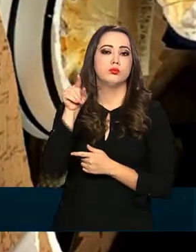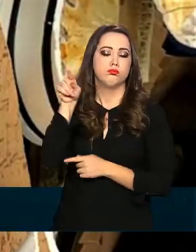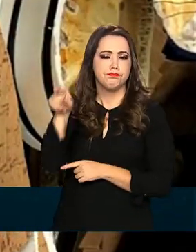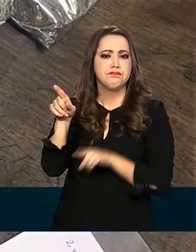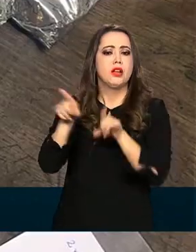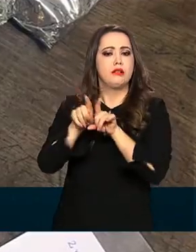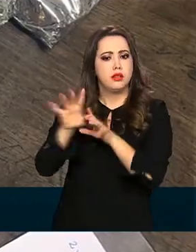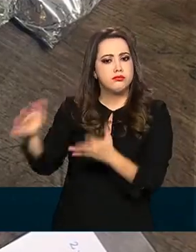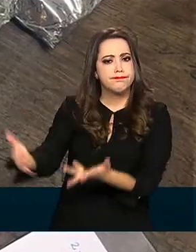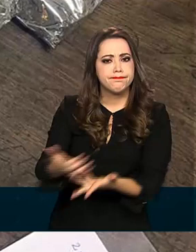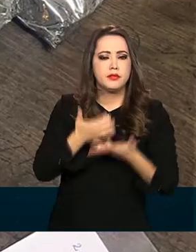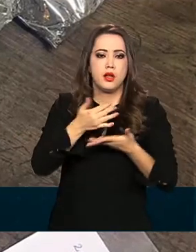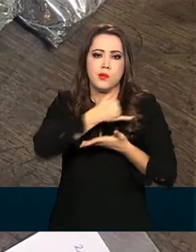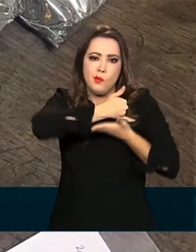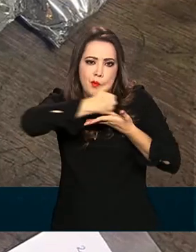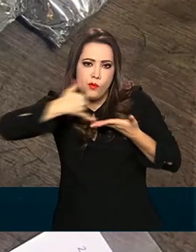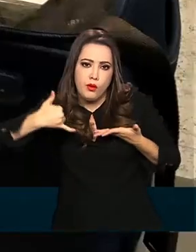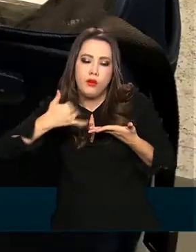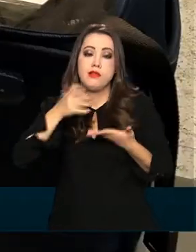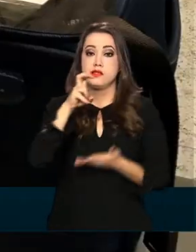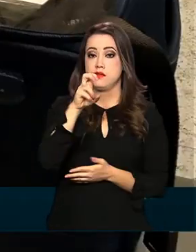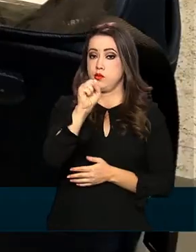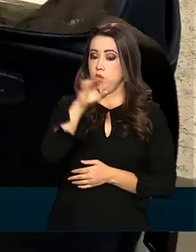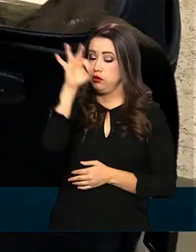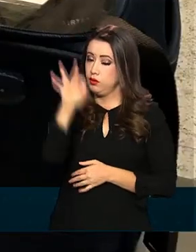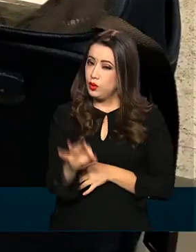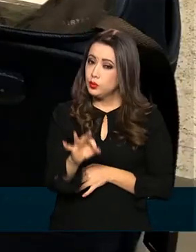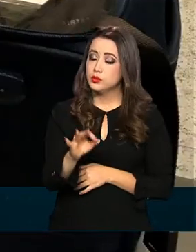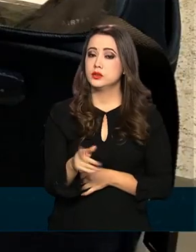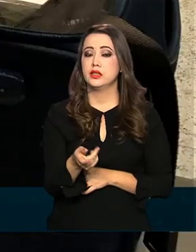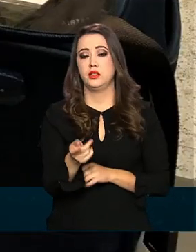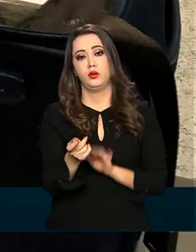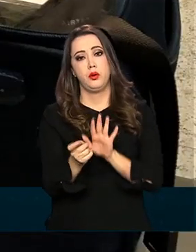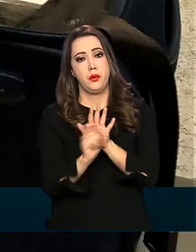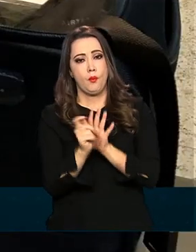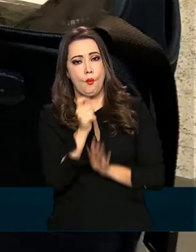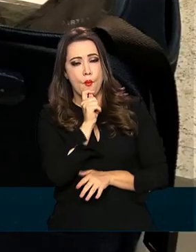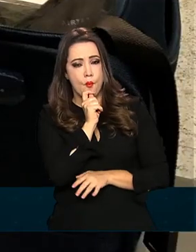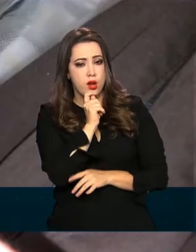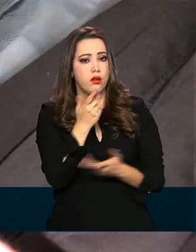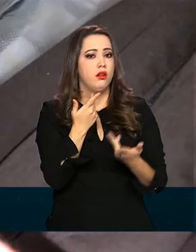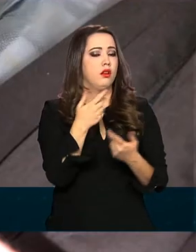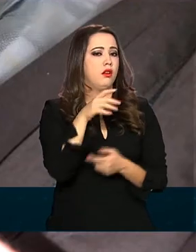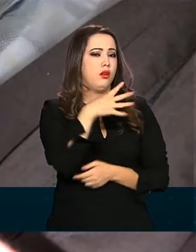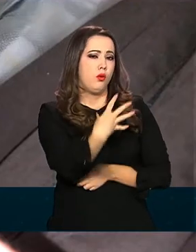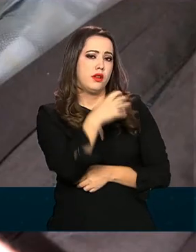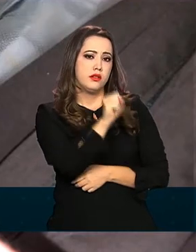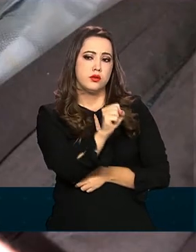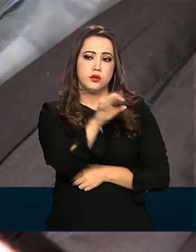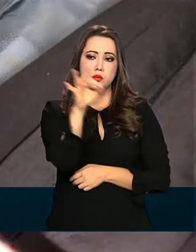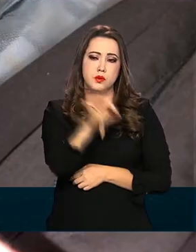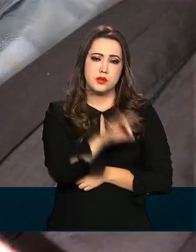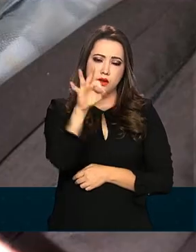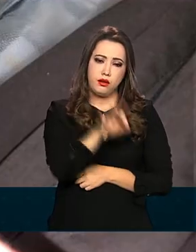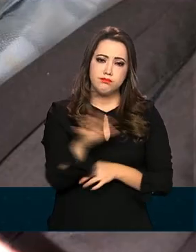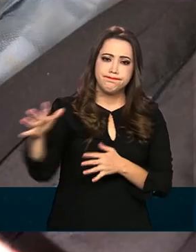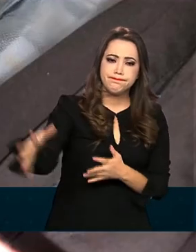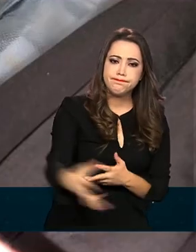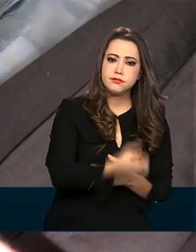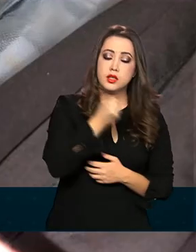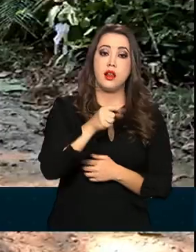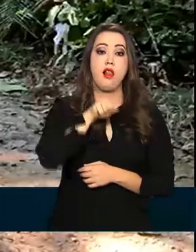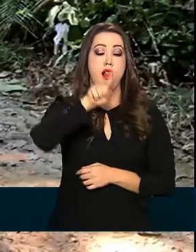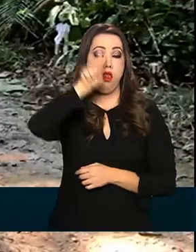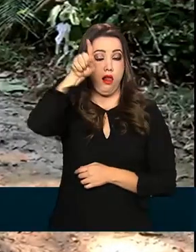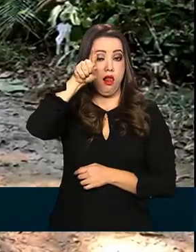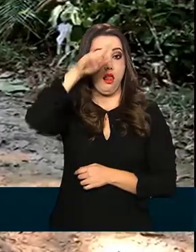de cocaína, 58%. Em relação à maconha, 43% das apreensões foram no aeroporto de